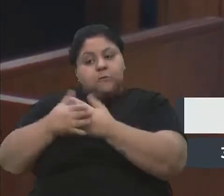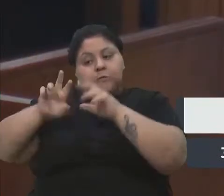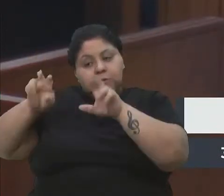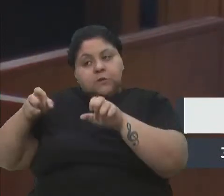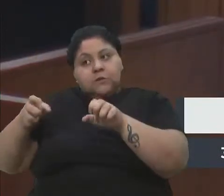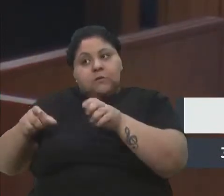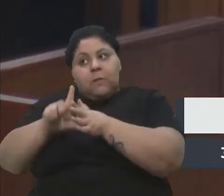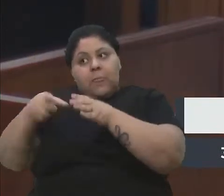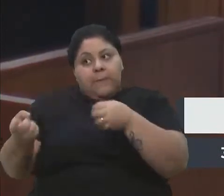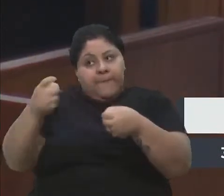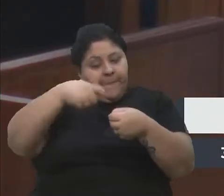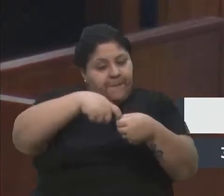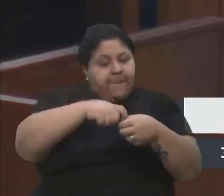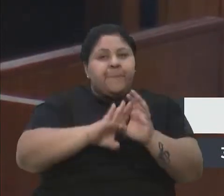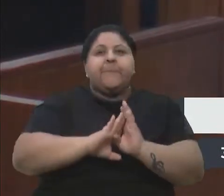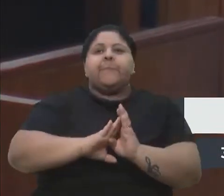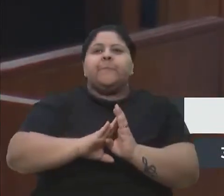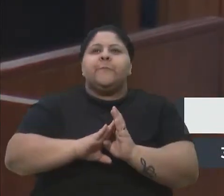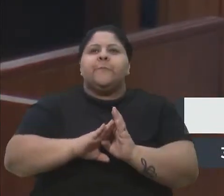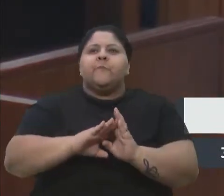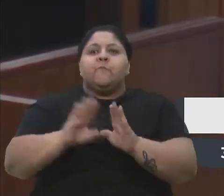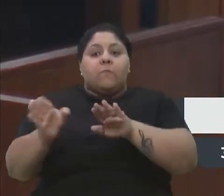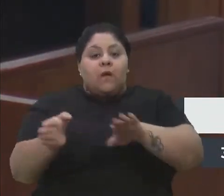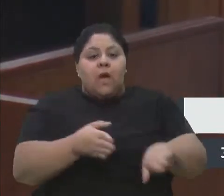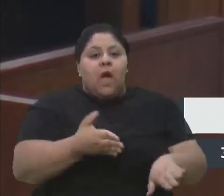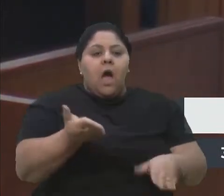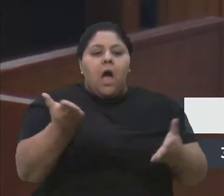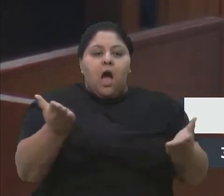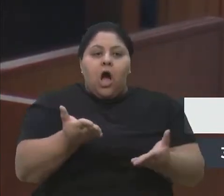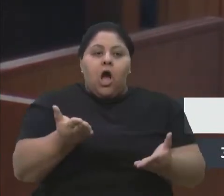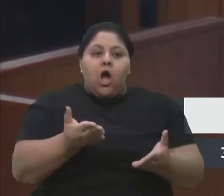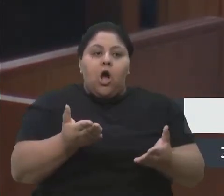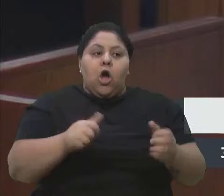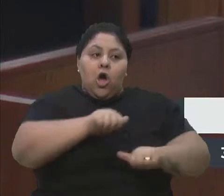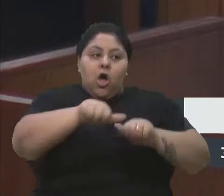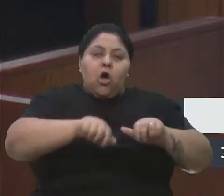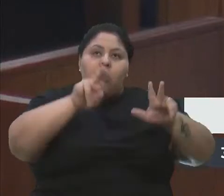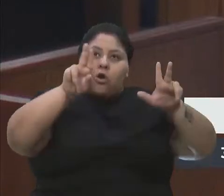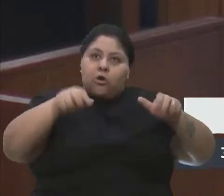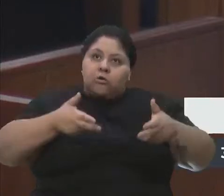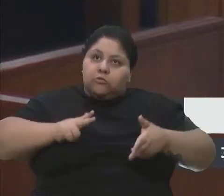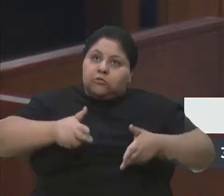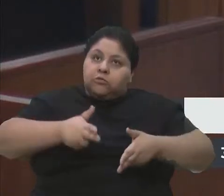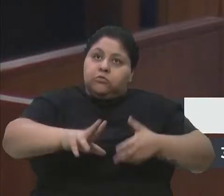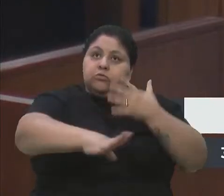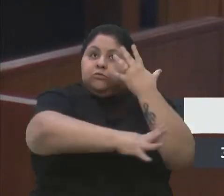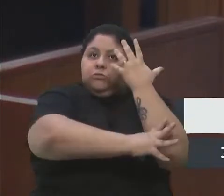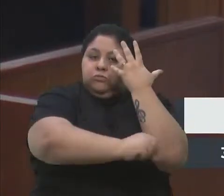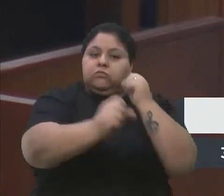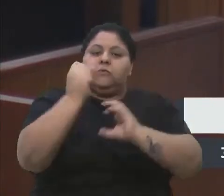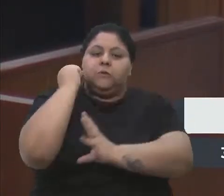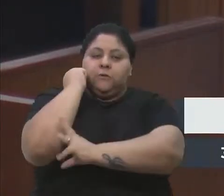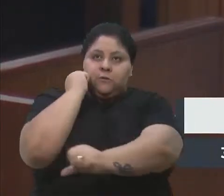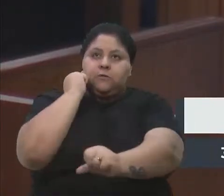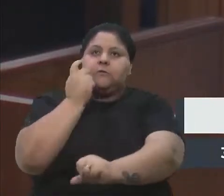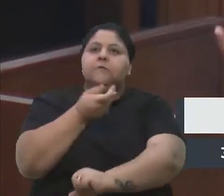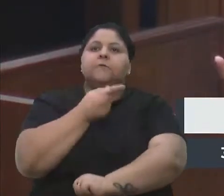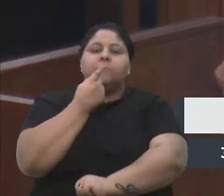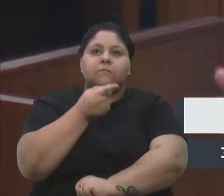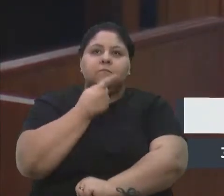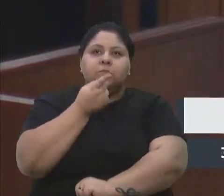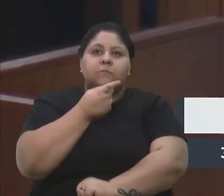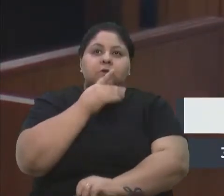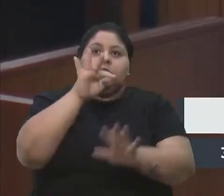volta, vereador Cadori. Eu quero só mudar um pouquinho de assunto, mas eu quero seguir falando de Semana Farroupilha. Quero contar aos senhores que eu estive no